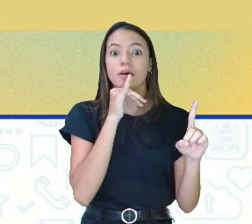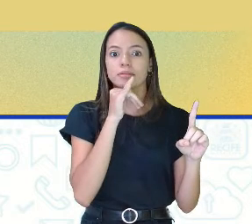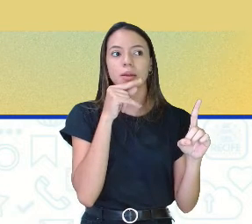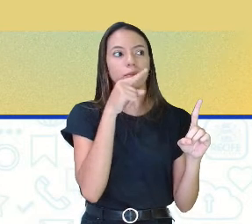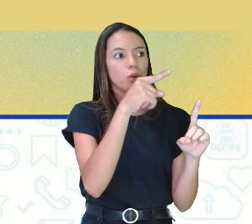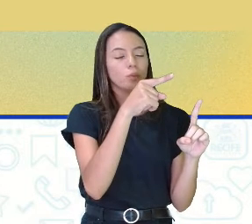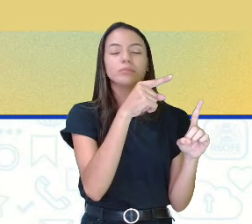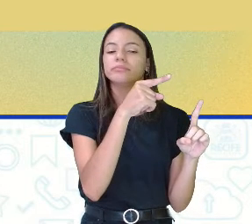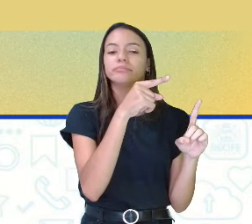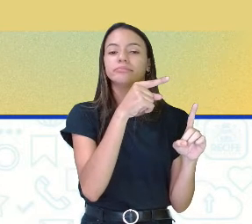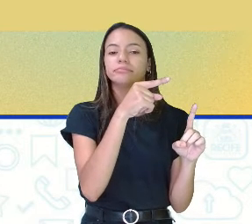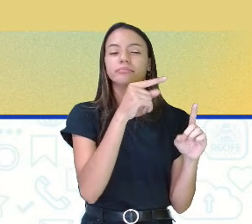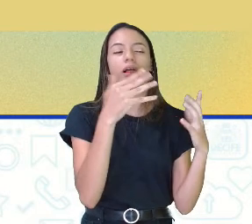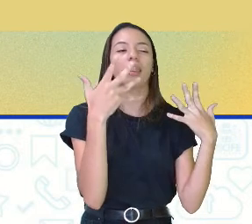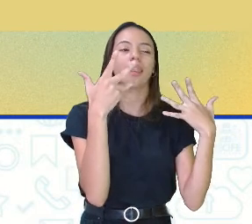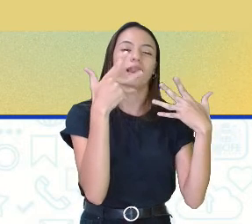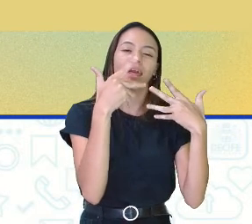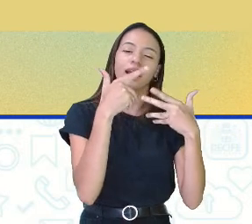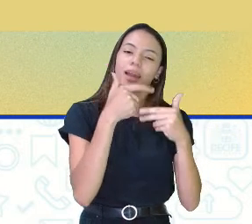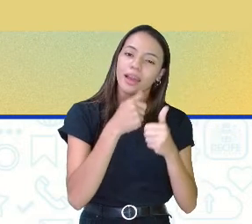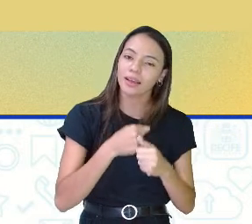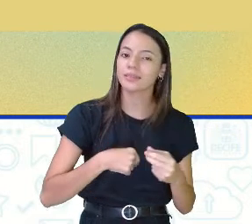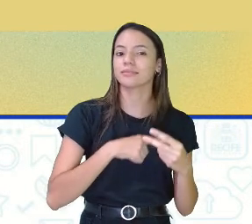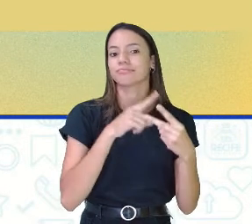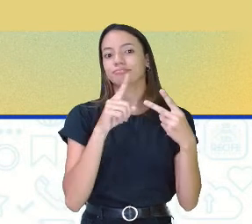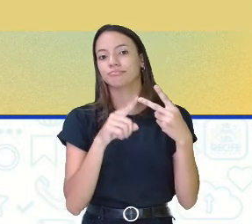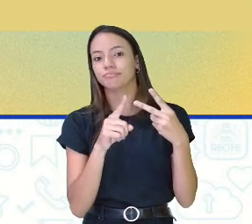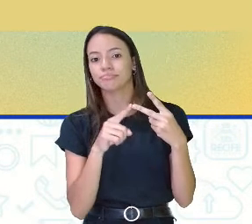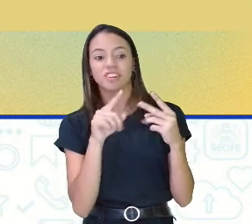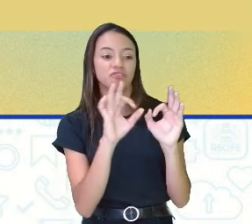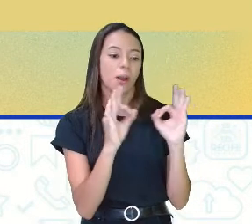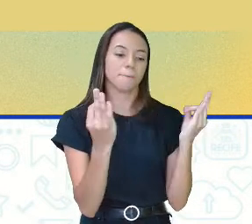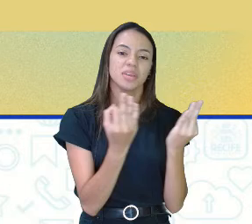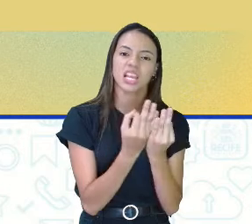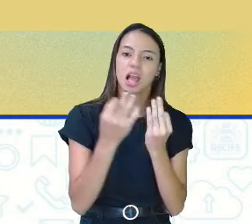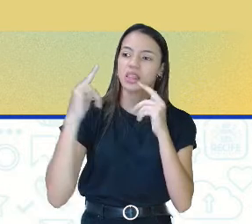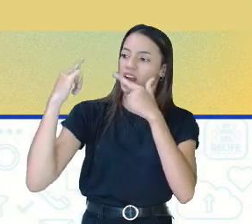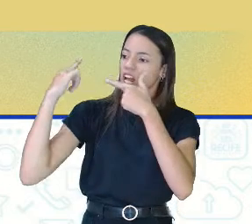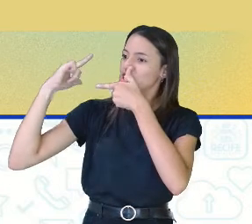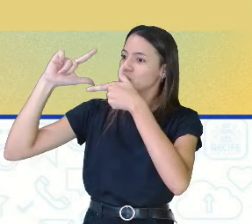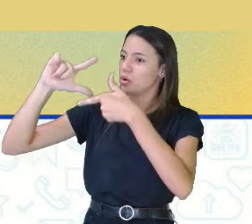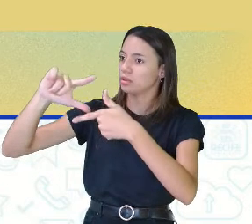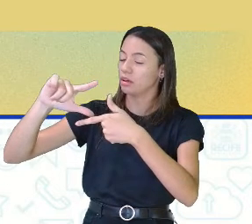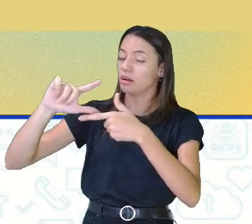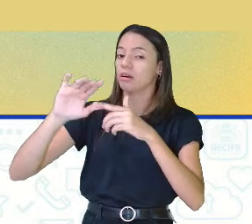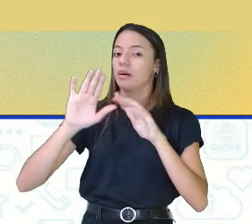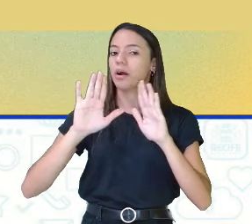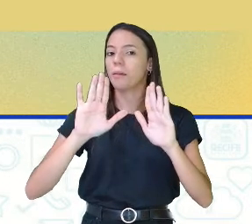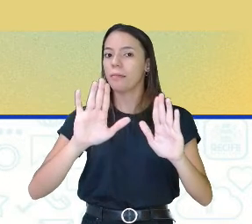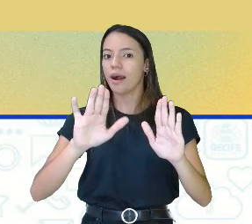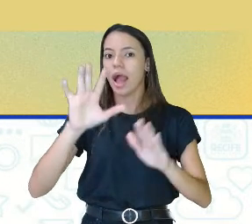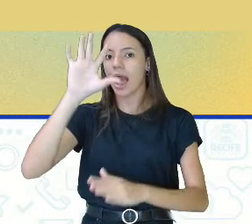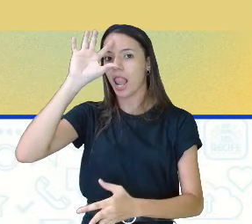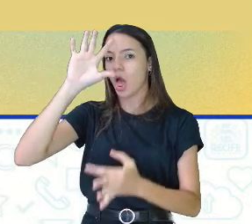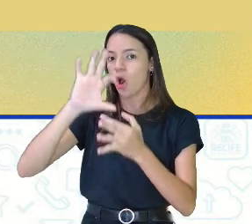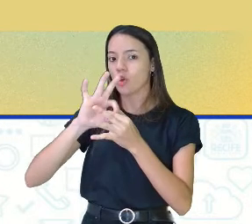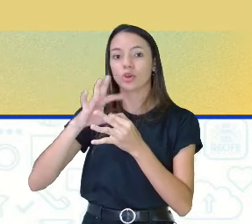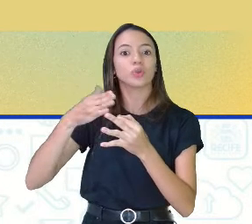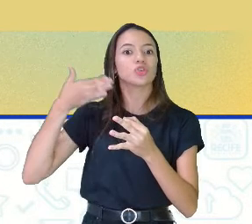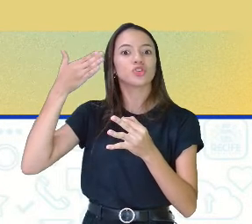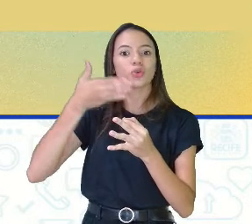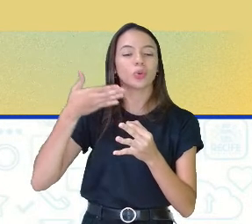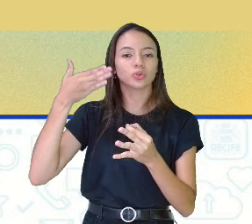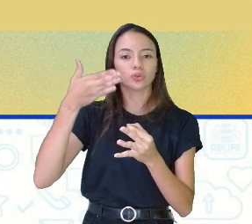de uma beleza, estar em uma família tradicional. Só que essa lógica discursiva é